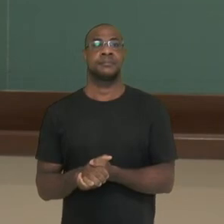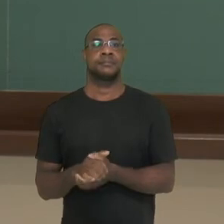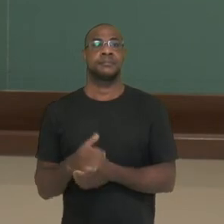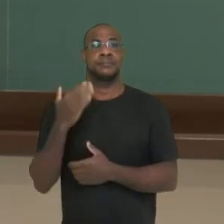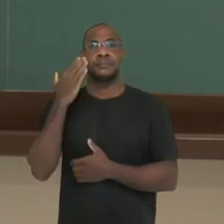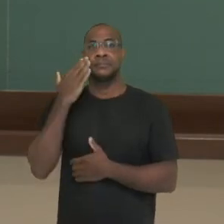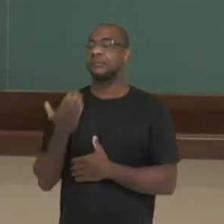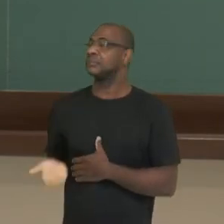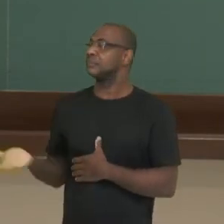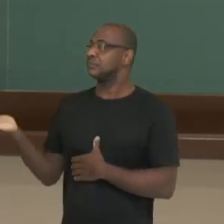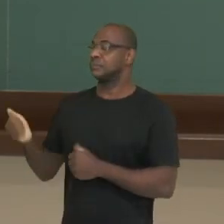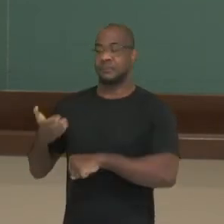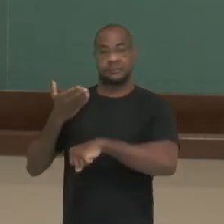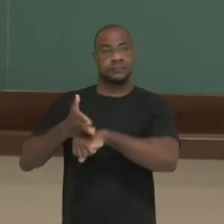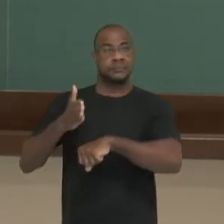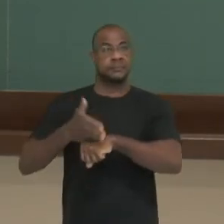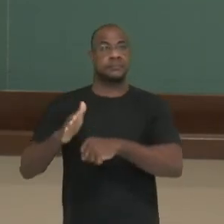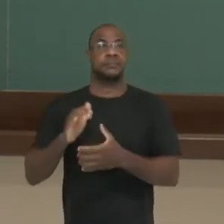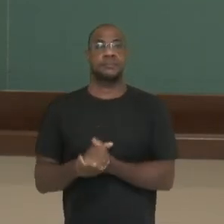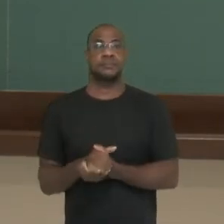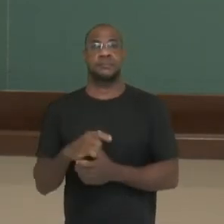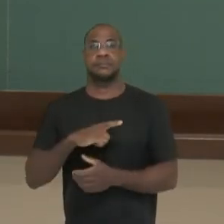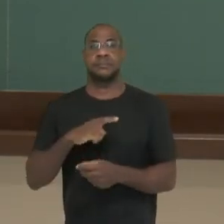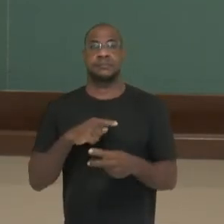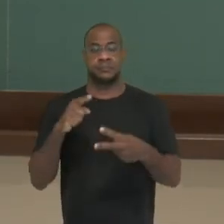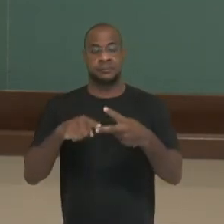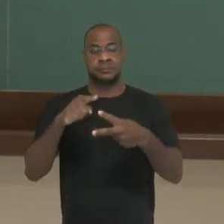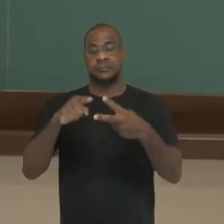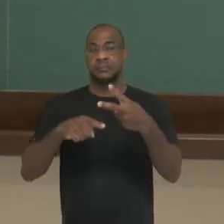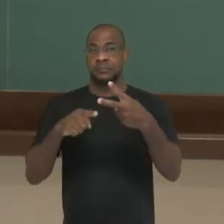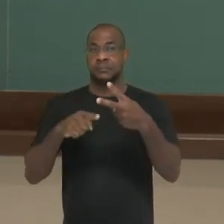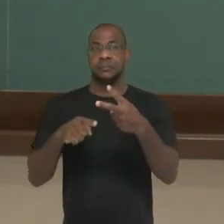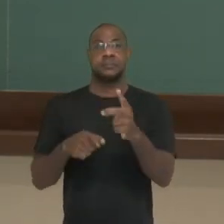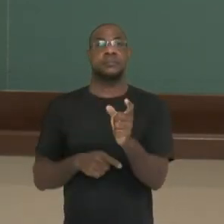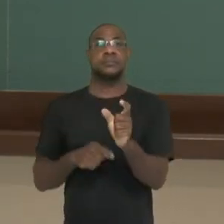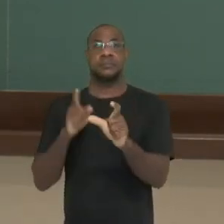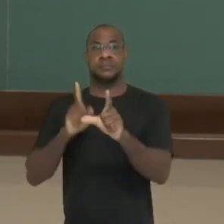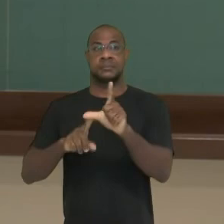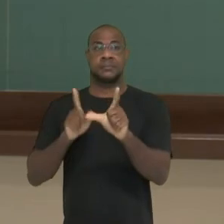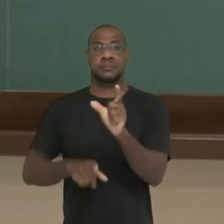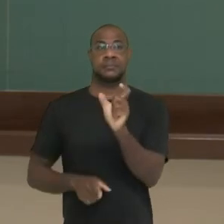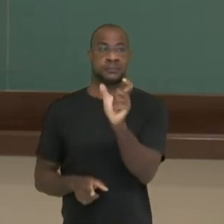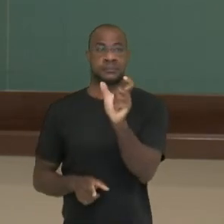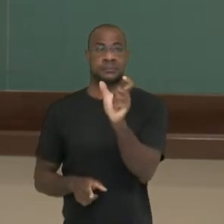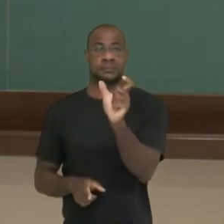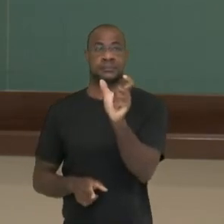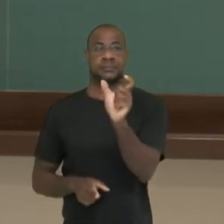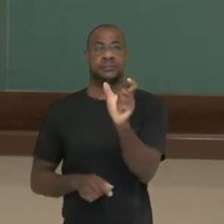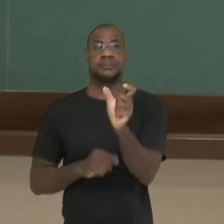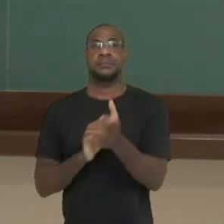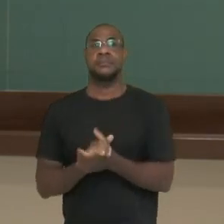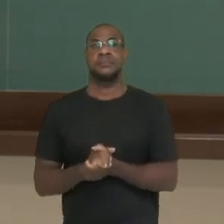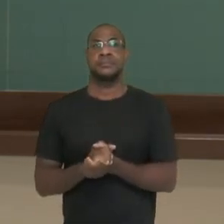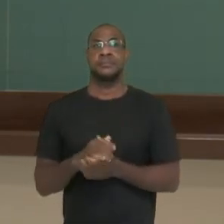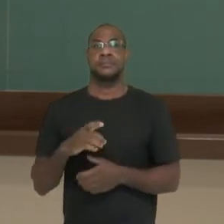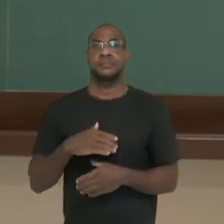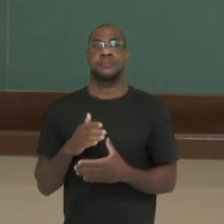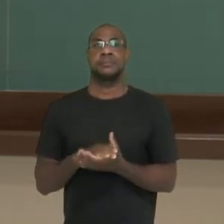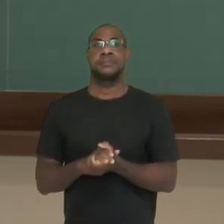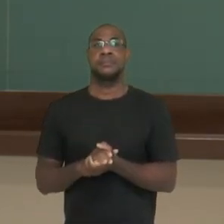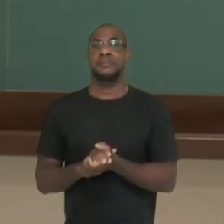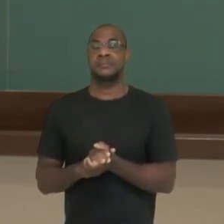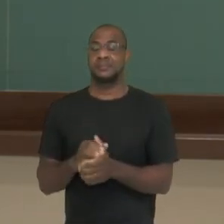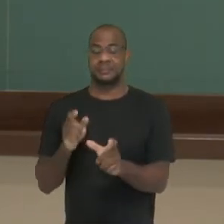Nesse próximo exercício, nós temos 2 letrinhas para a gente fazer a análise. Então vem aqui comigo e veja. Em relação à